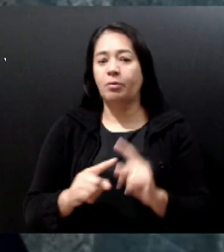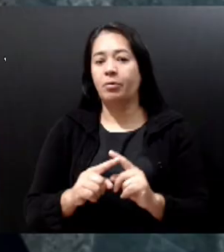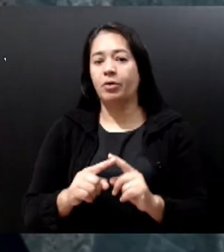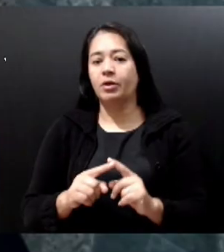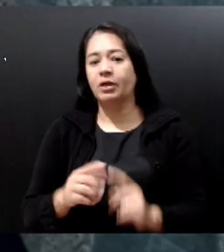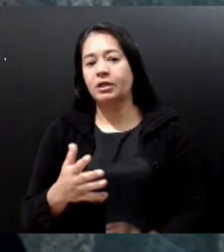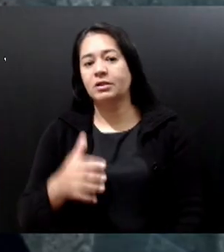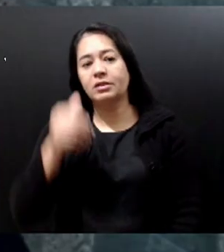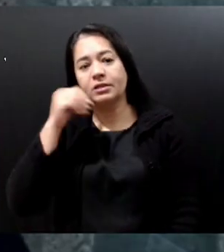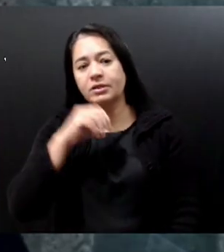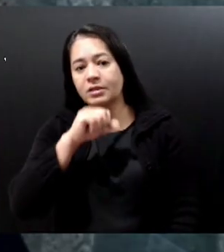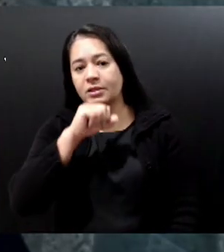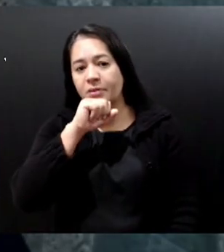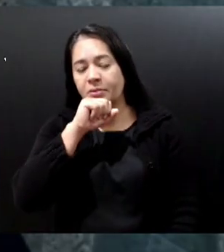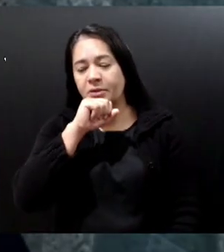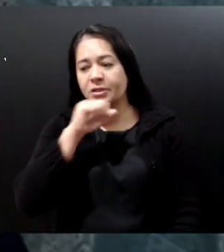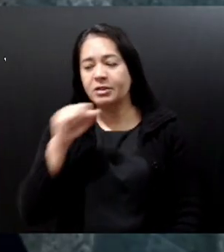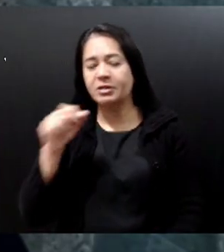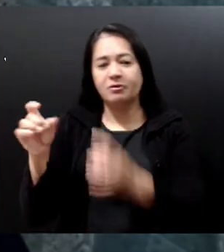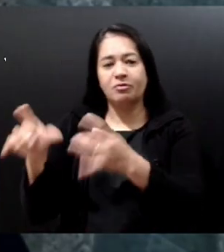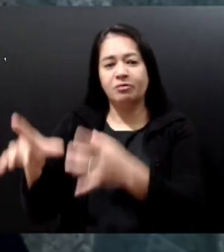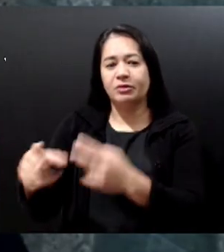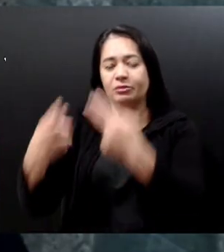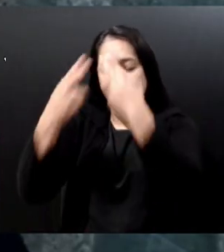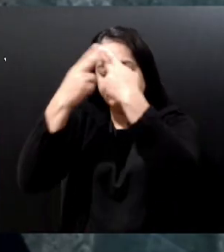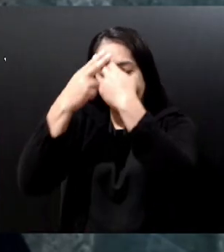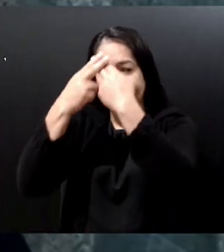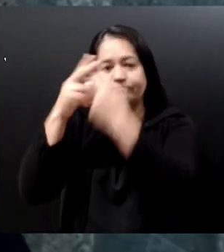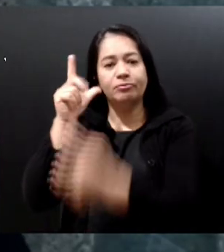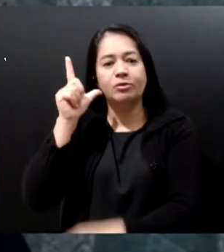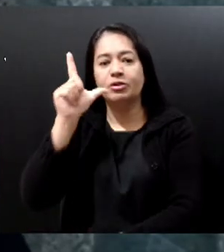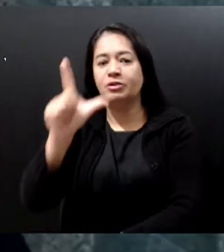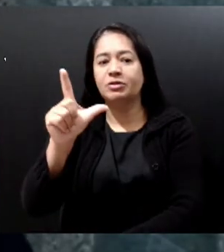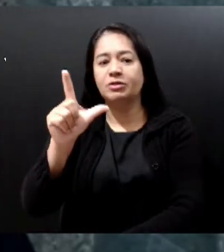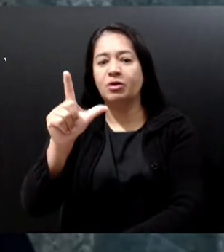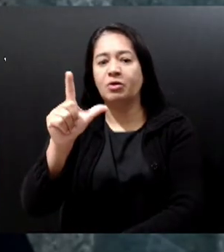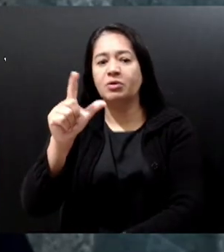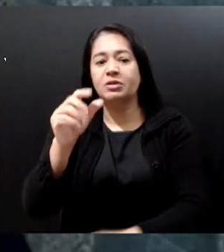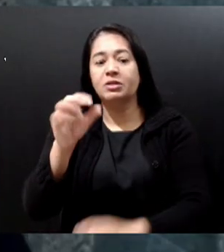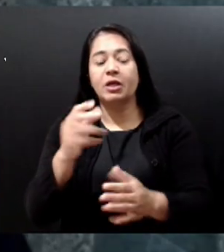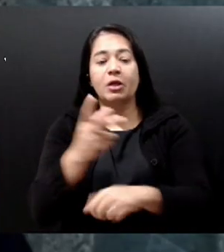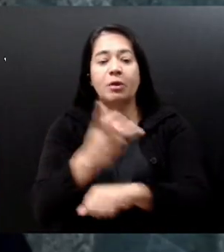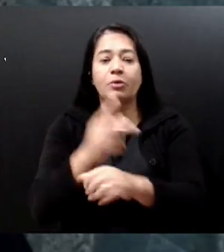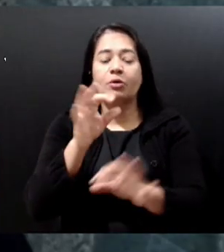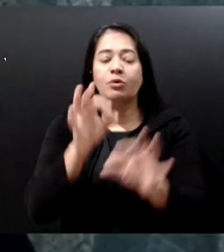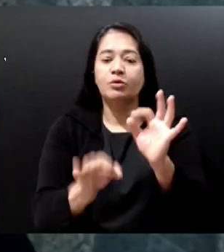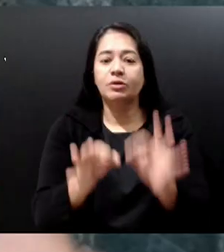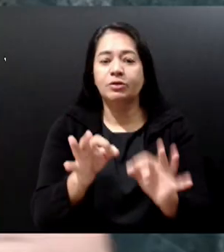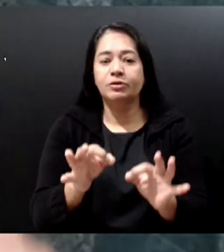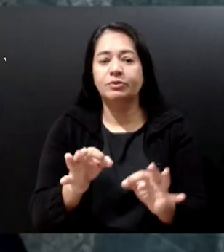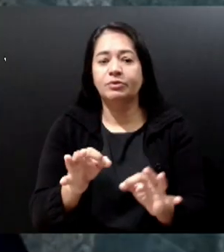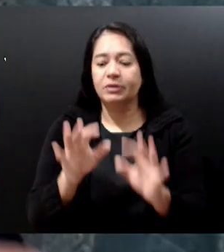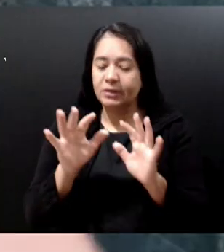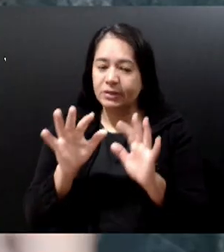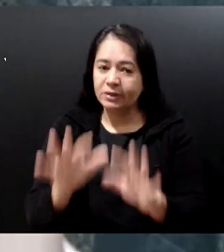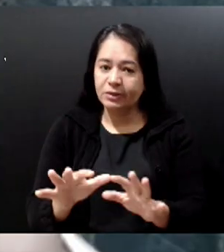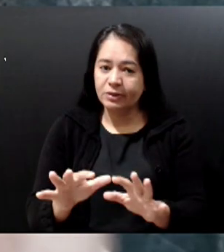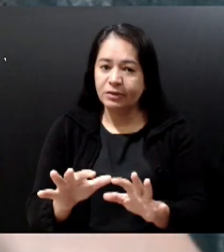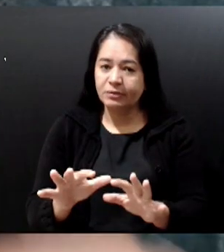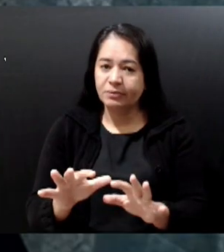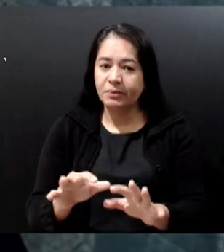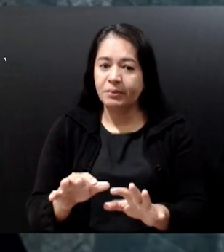trauma do abandono, não consegue nem procurar justiça. Então, é isso, mas para